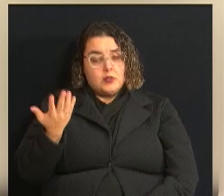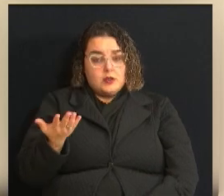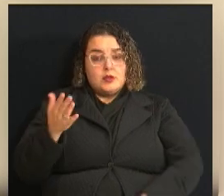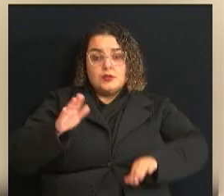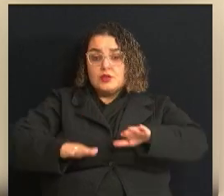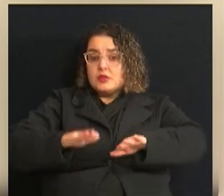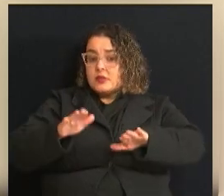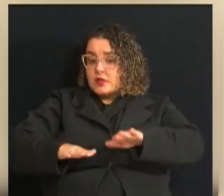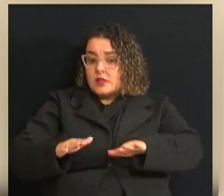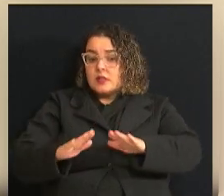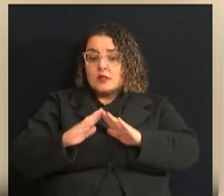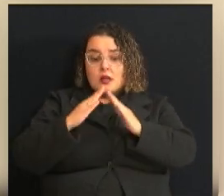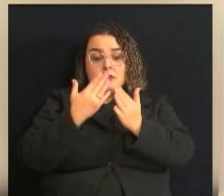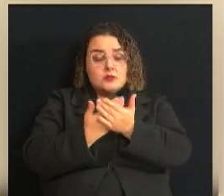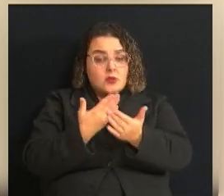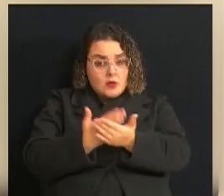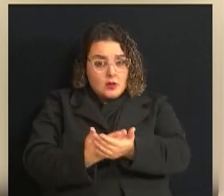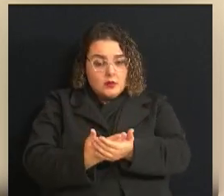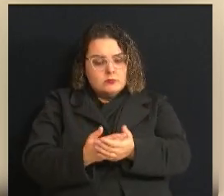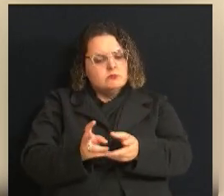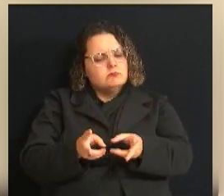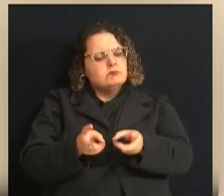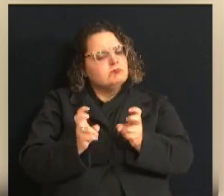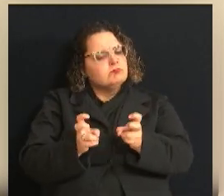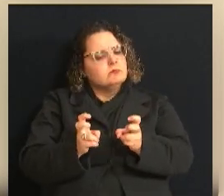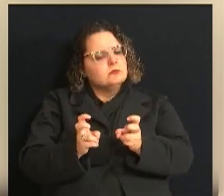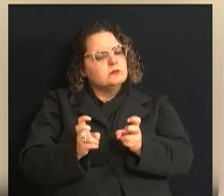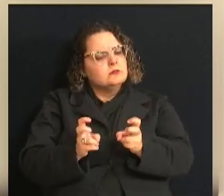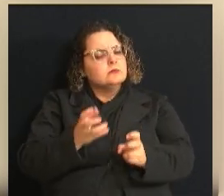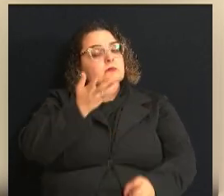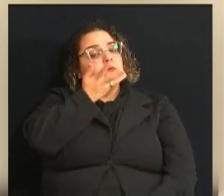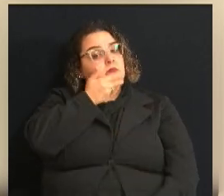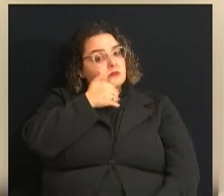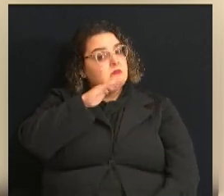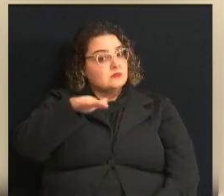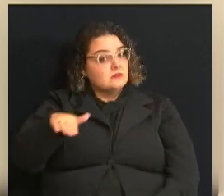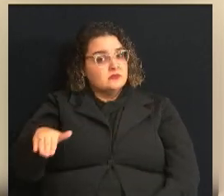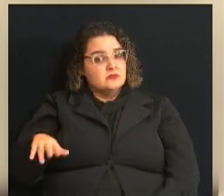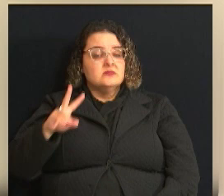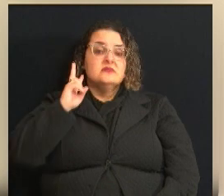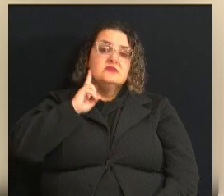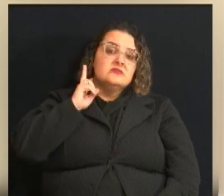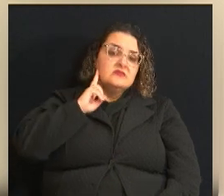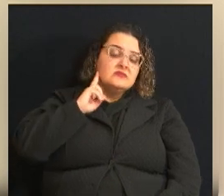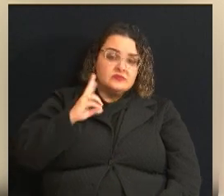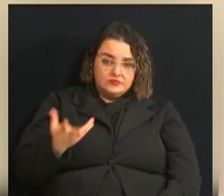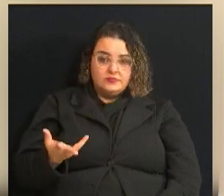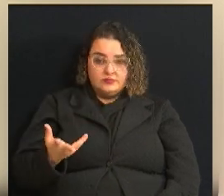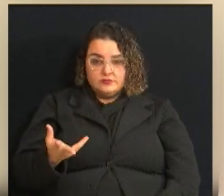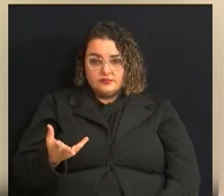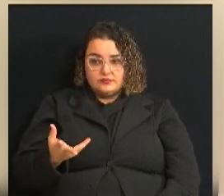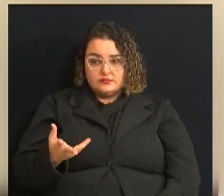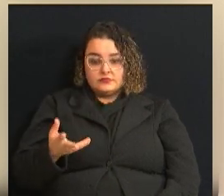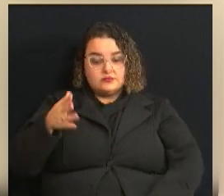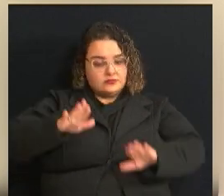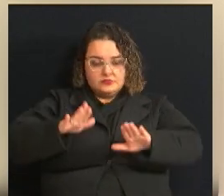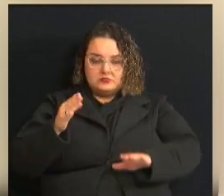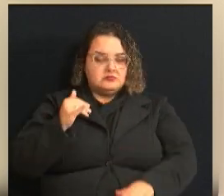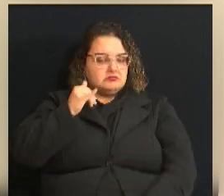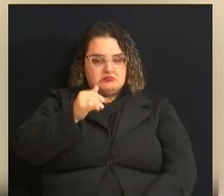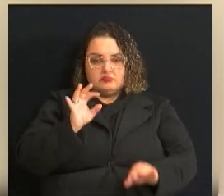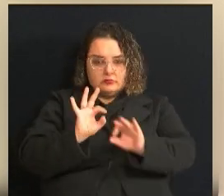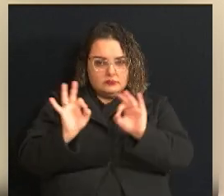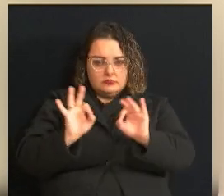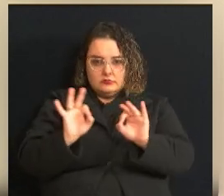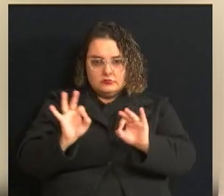a escola percebe que a criança é vítima de violência ou às vezes ela não comunica, na maioria